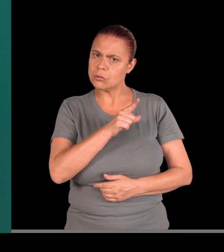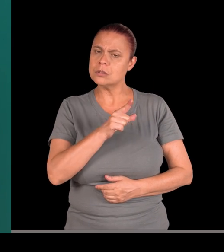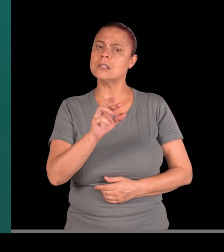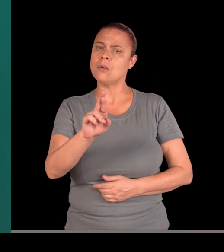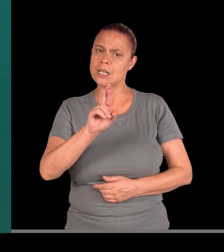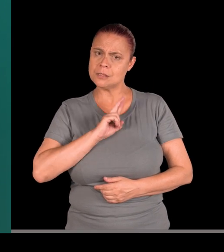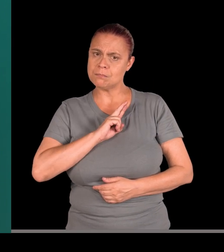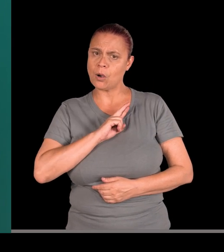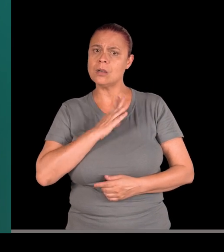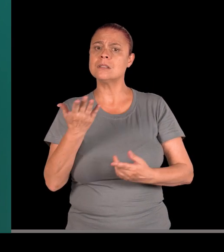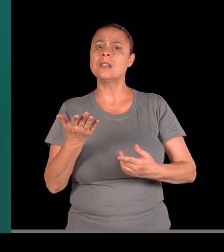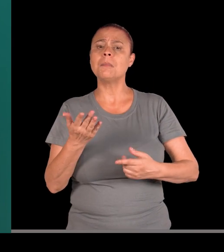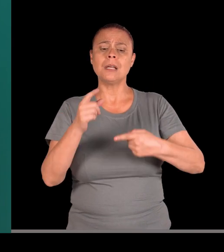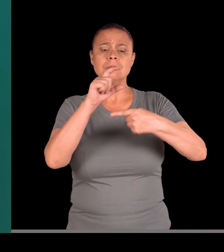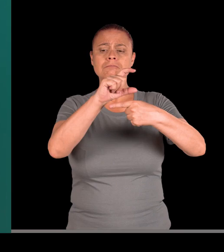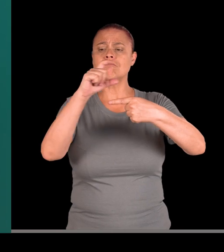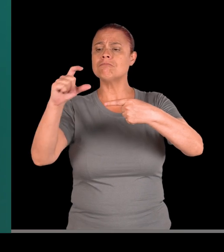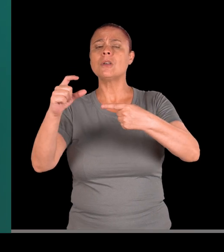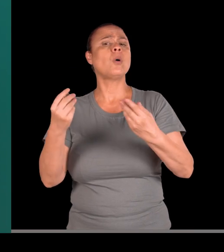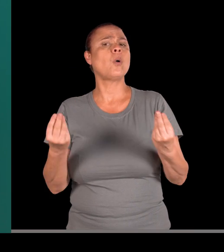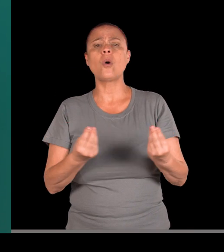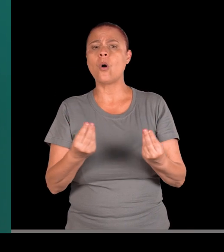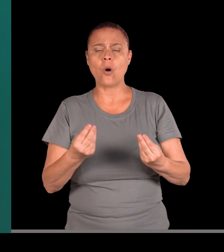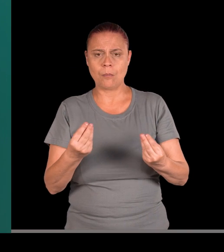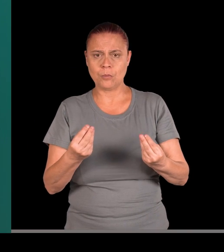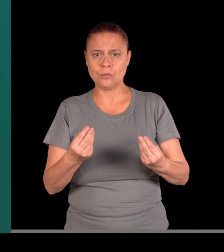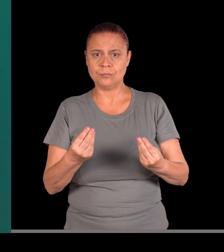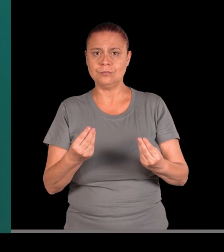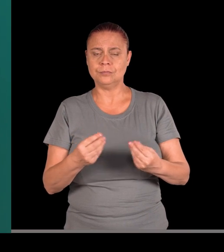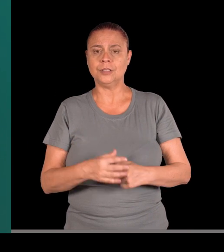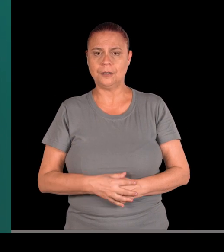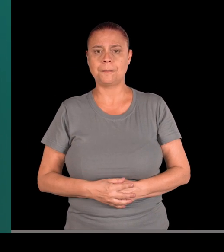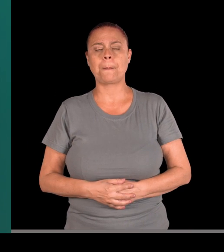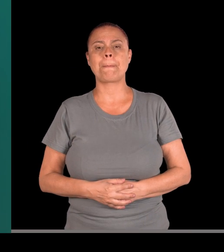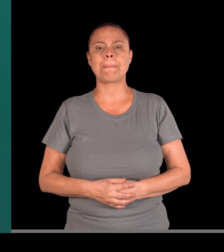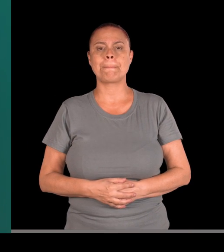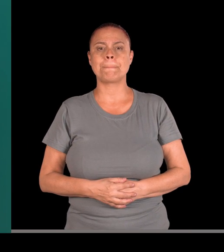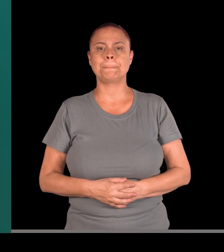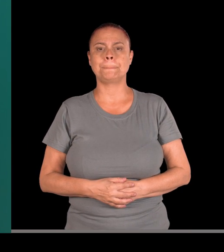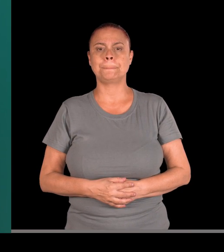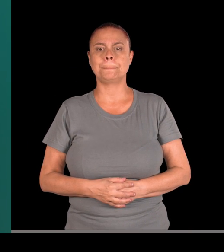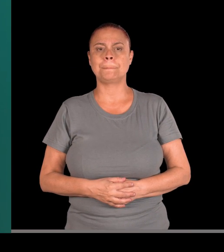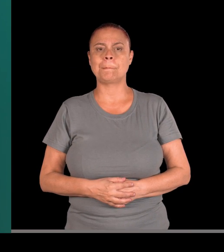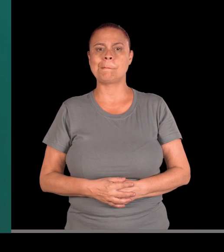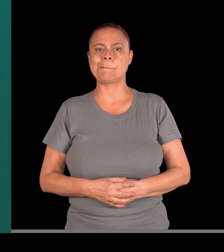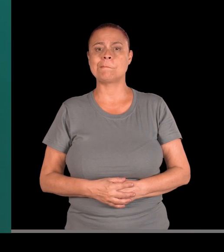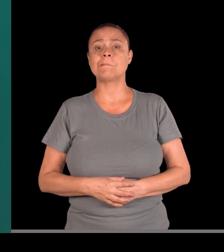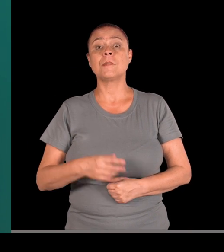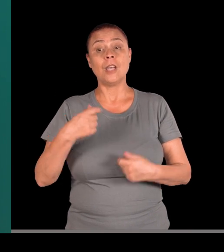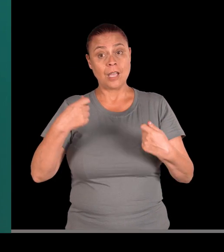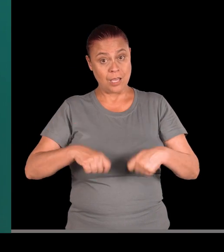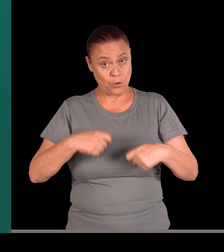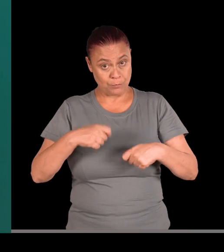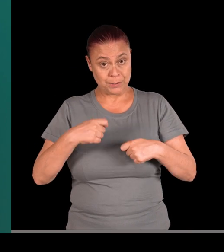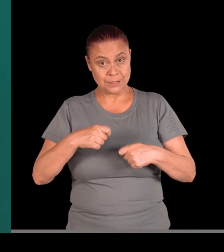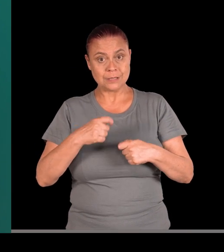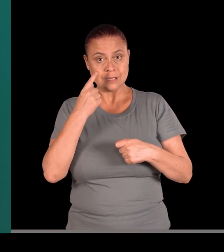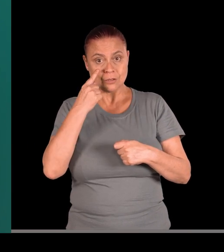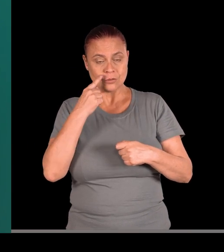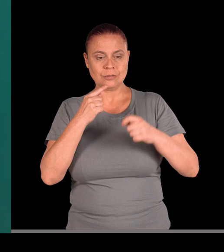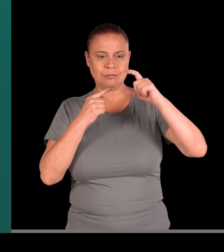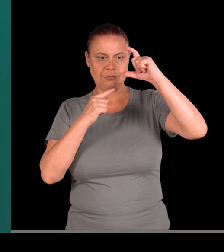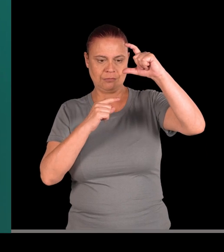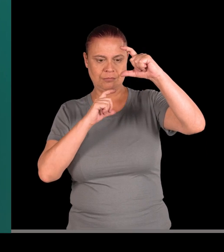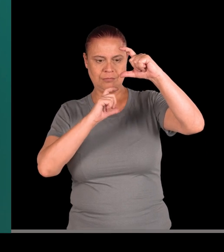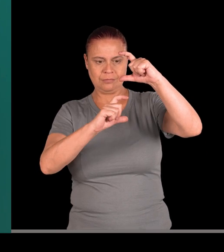Achamos um denominador comum, mas e os numeradores? Agora, o que nós vamos ver? O que nós vamos pensar? Eu tenho que encontrar